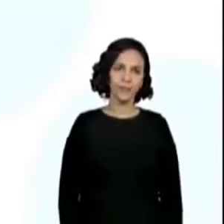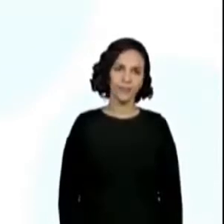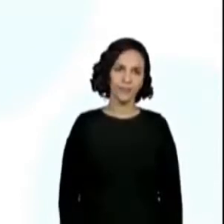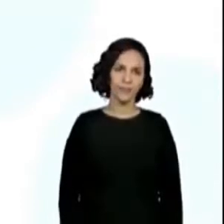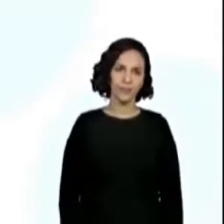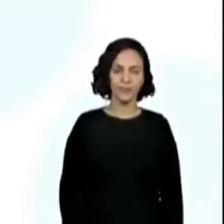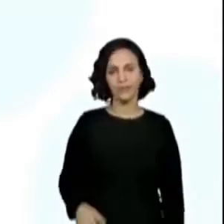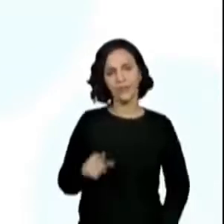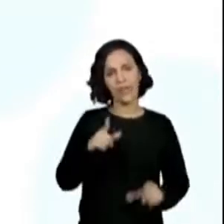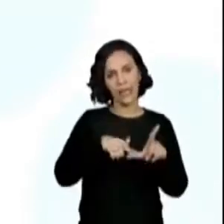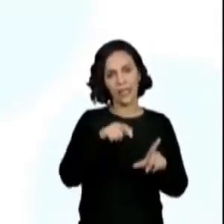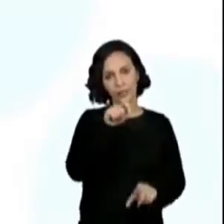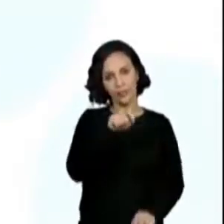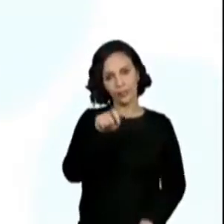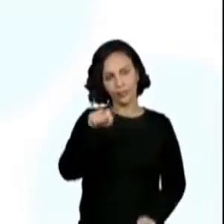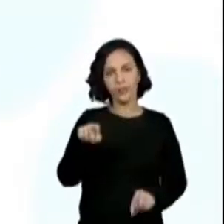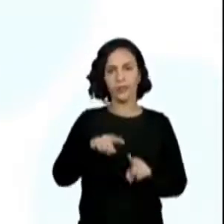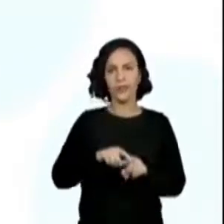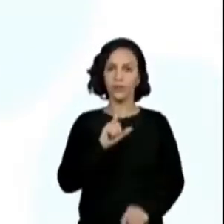Domingos.